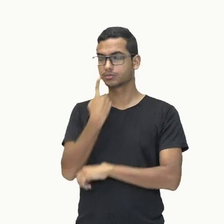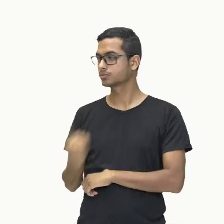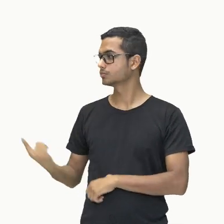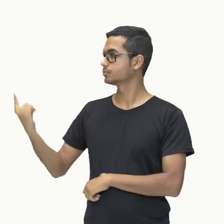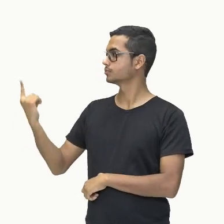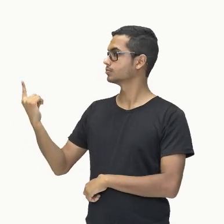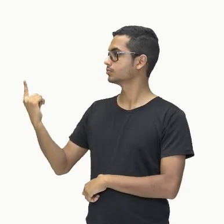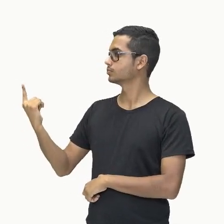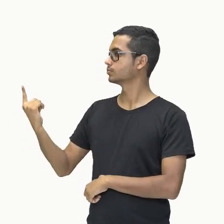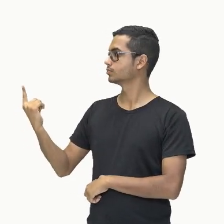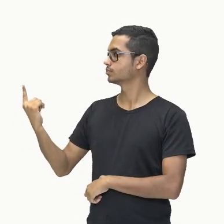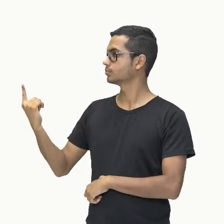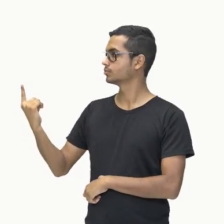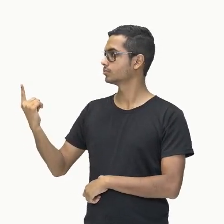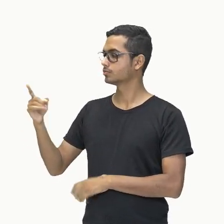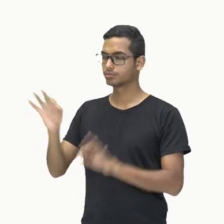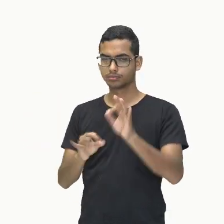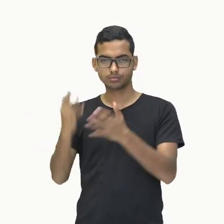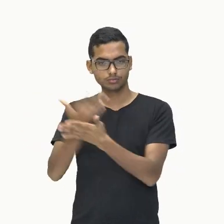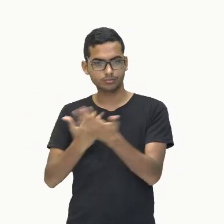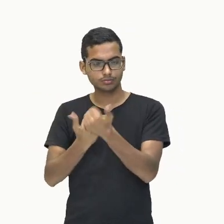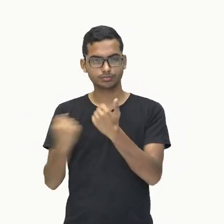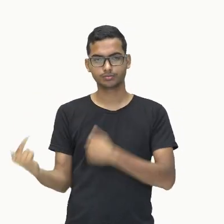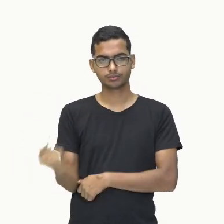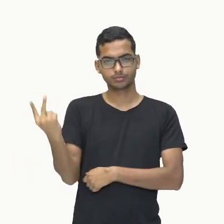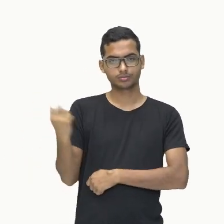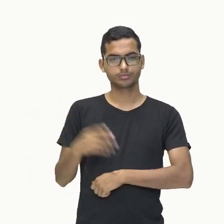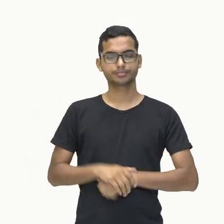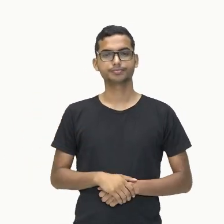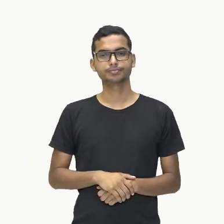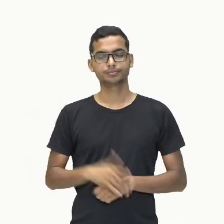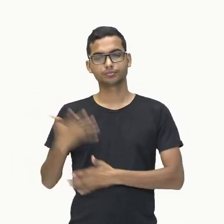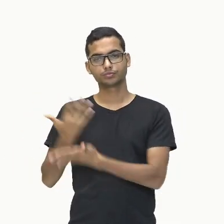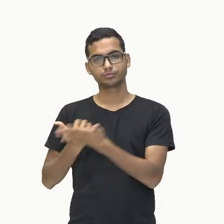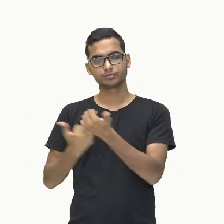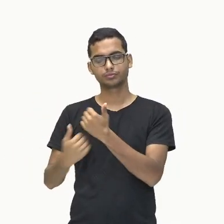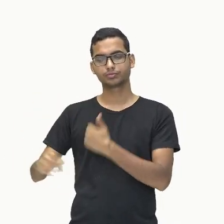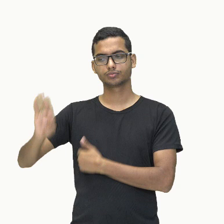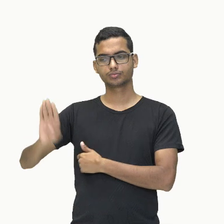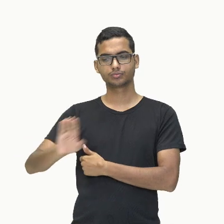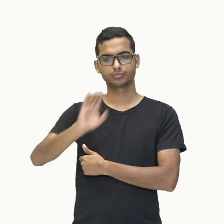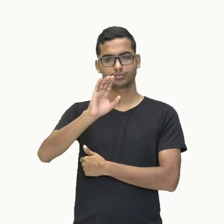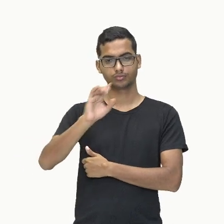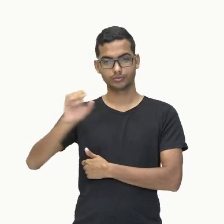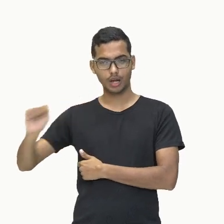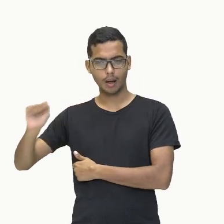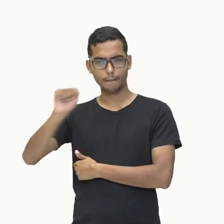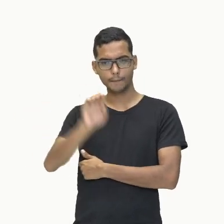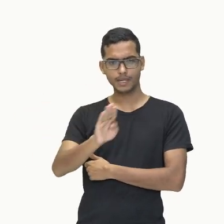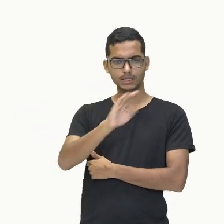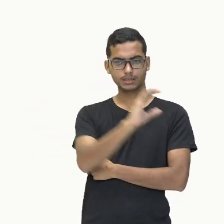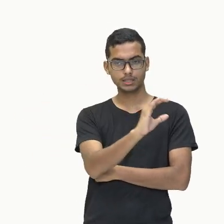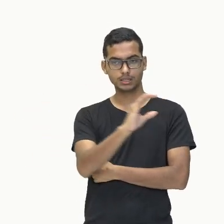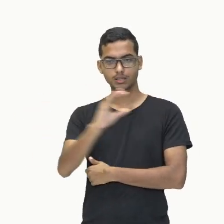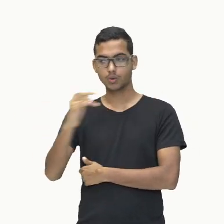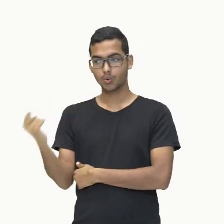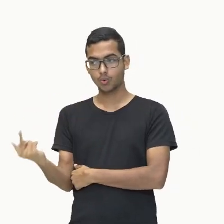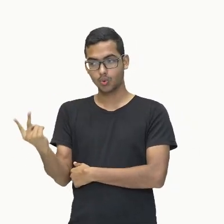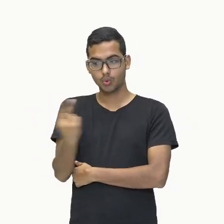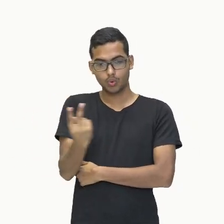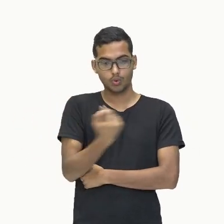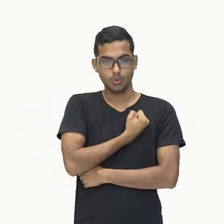ó. Eu vou substituir aqui no lugar do A, aqui no lugar do B, aqui no lugar do